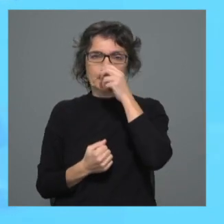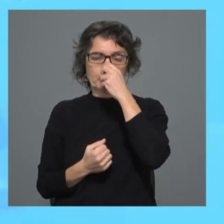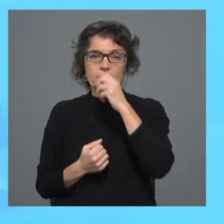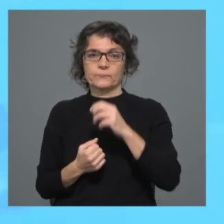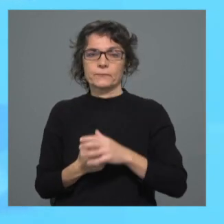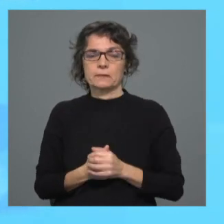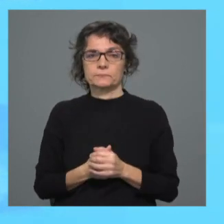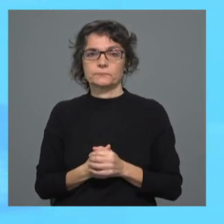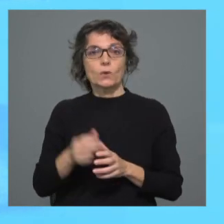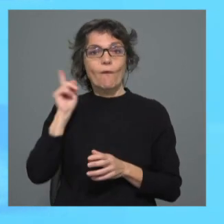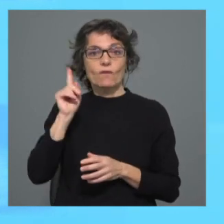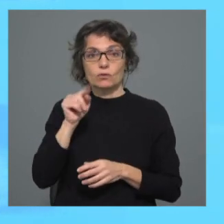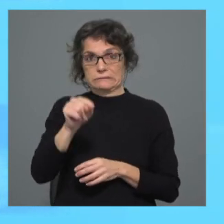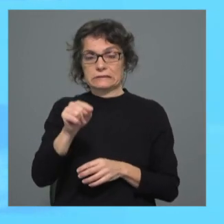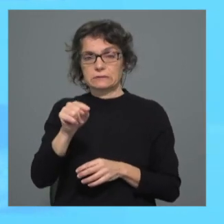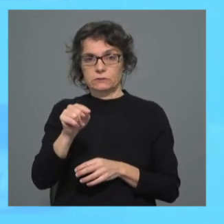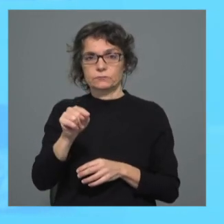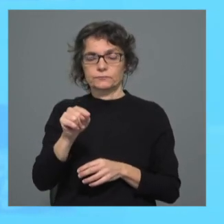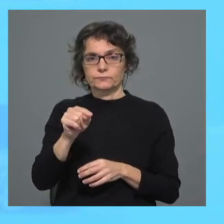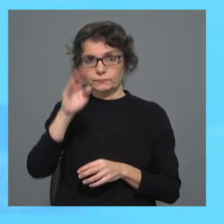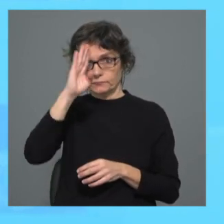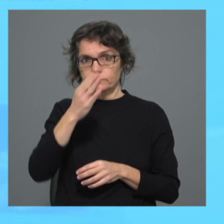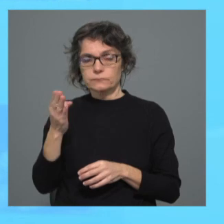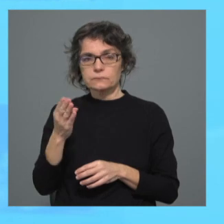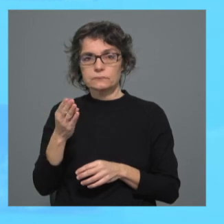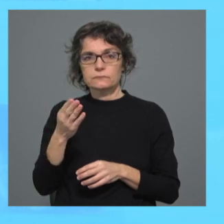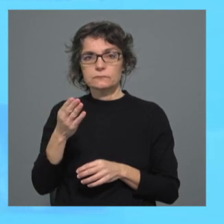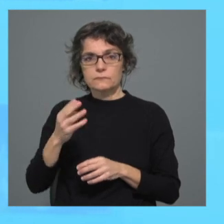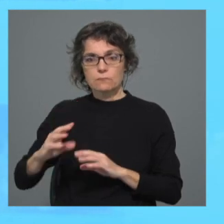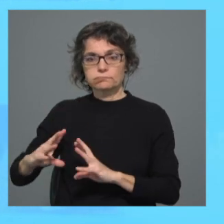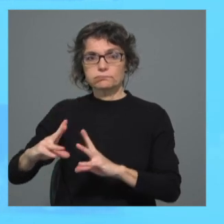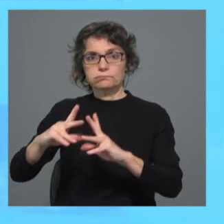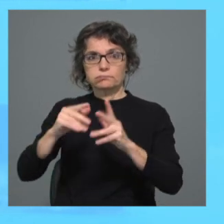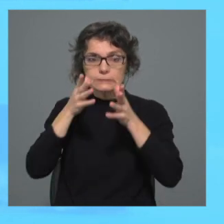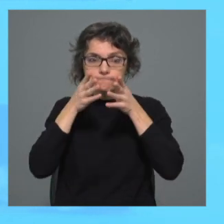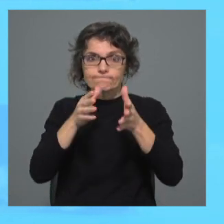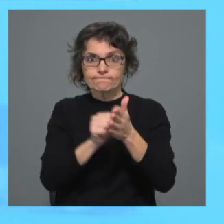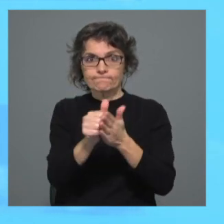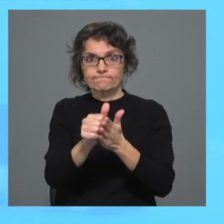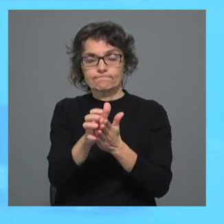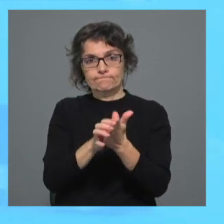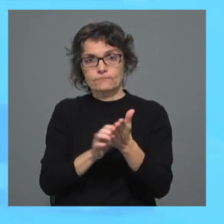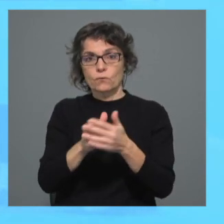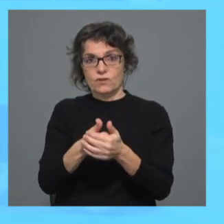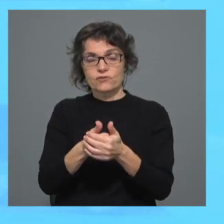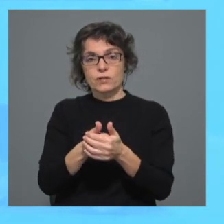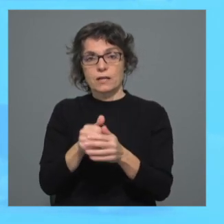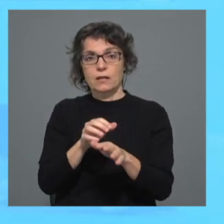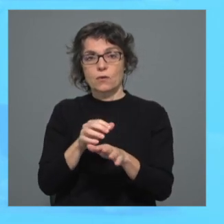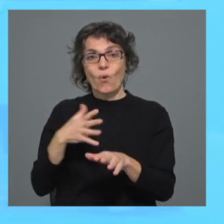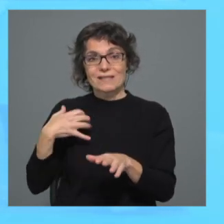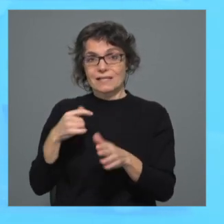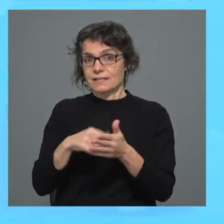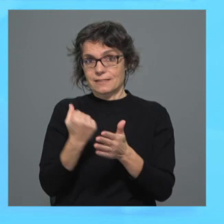por causa dessa valorização crescente e que se foi acentuando em torno da Palavra de Deus, que em cada sexta-feira analisamos textos aqui